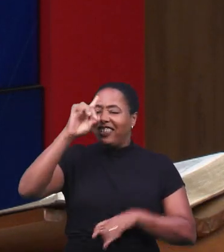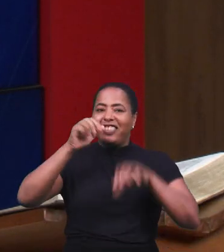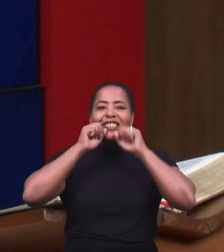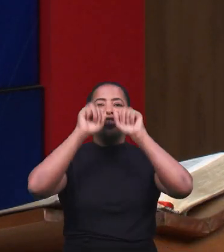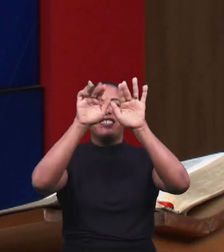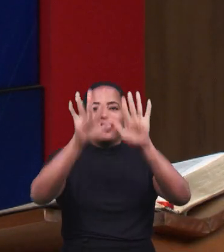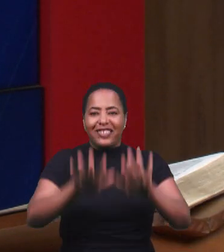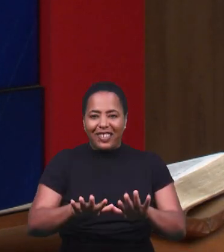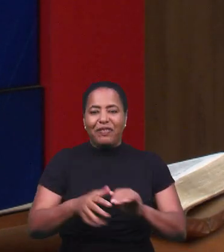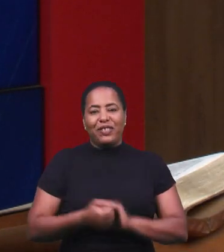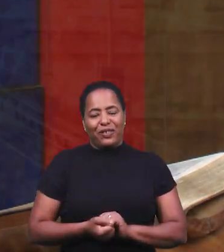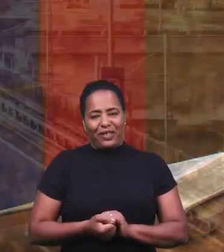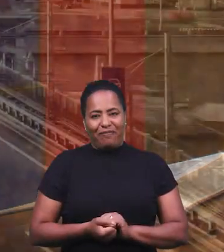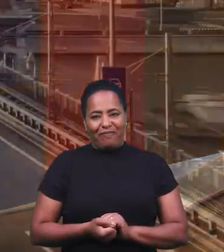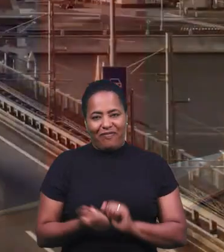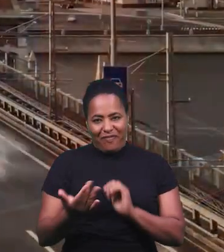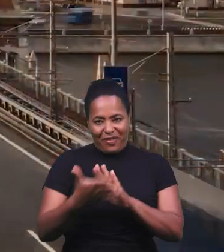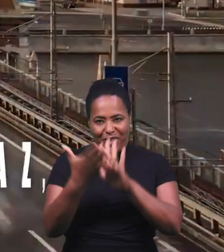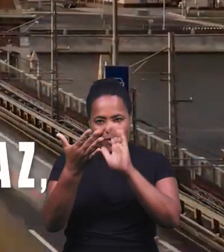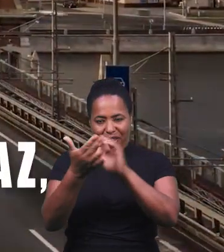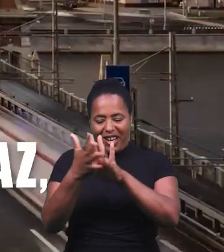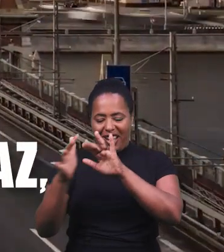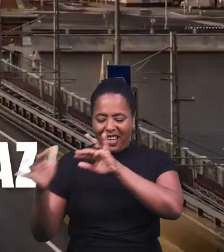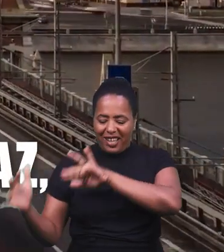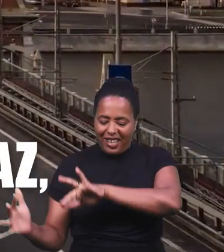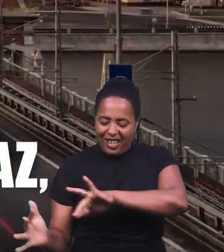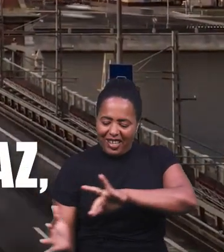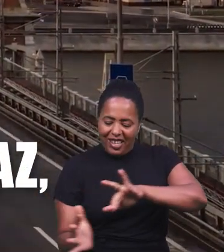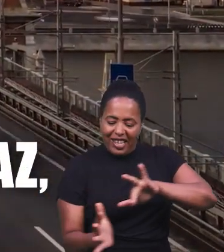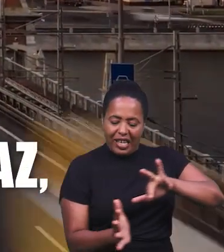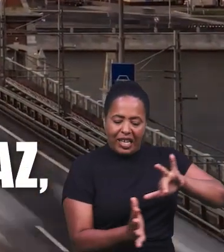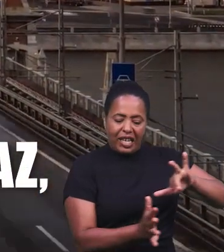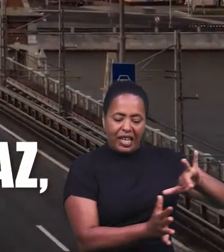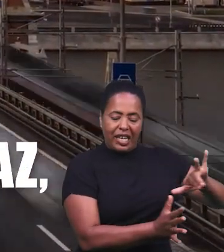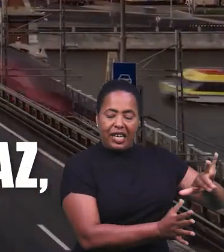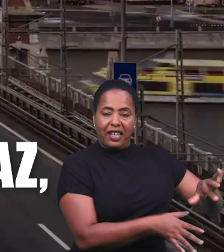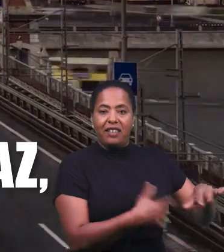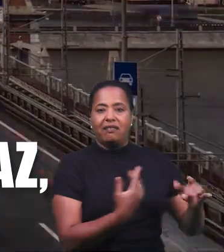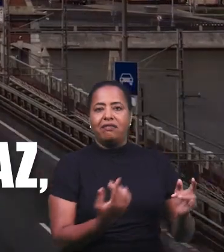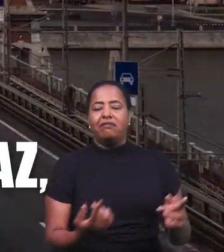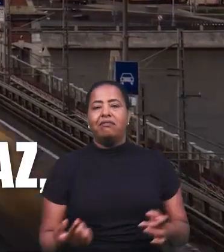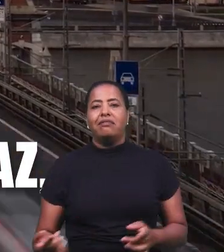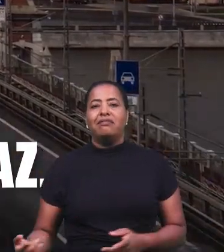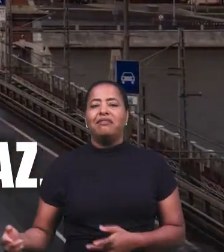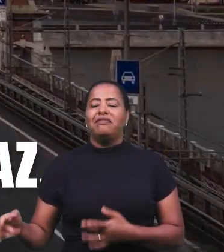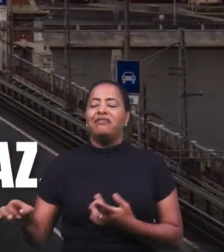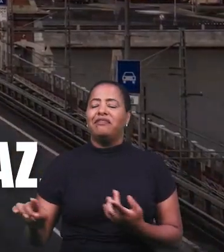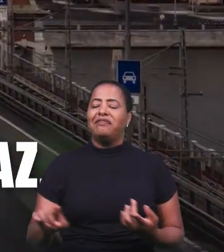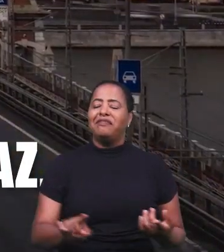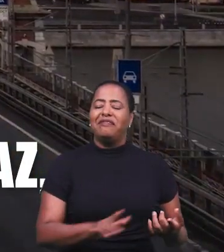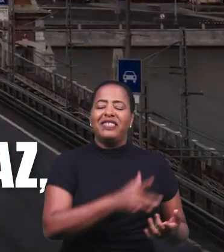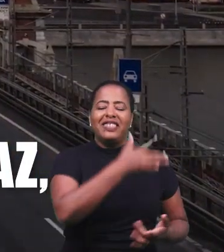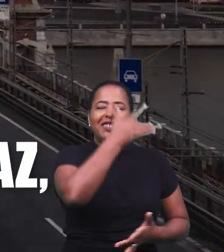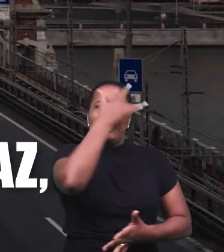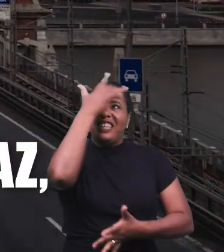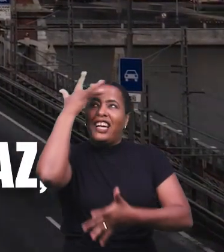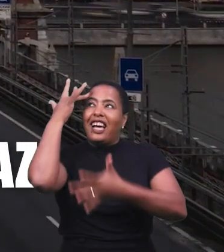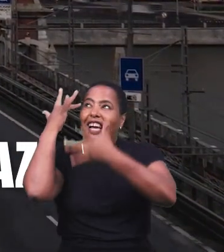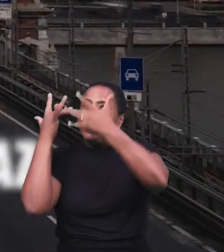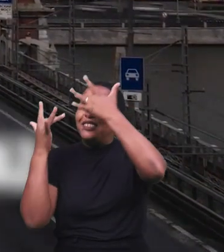vamos louvar o nome do Senhor. Este mundo não tem a